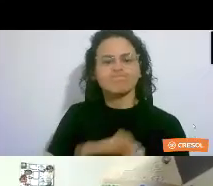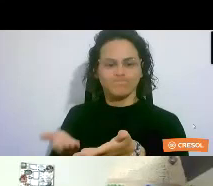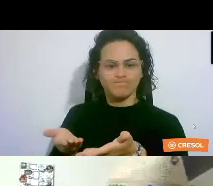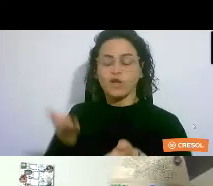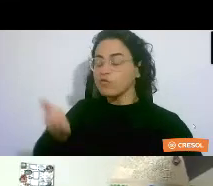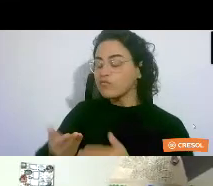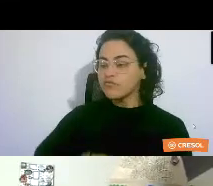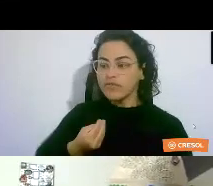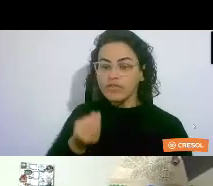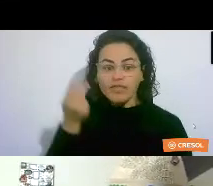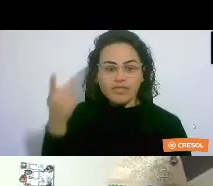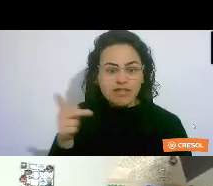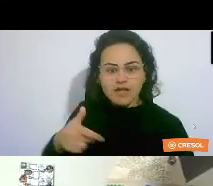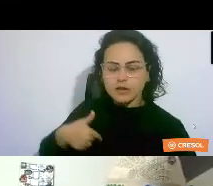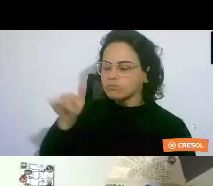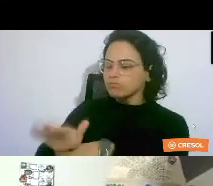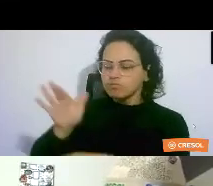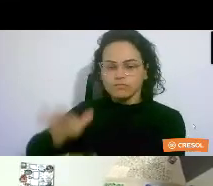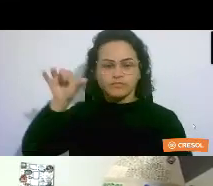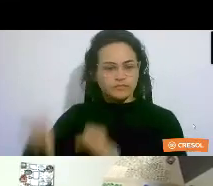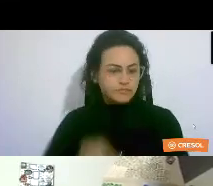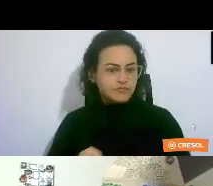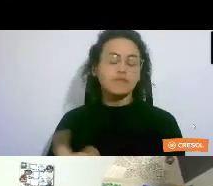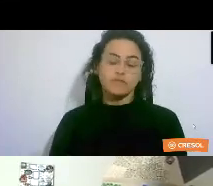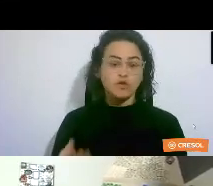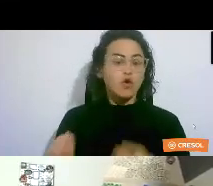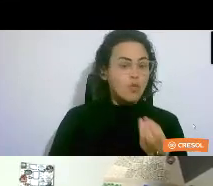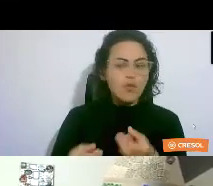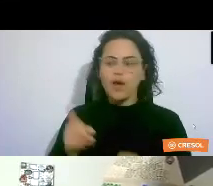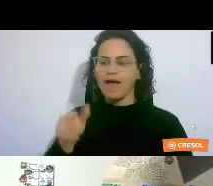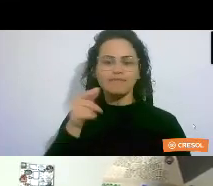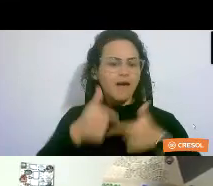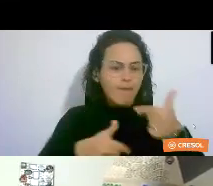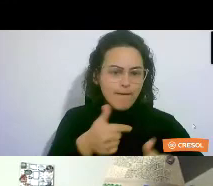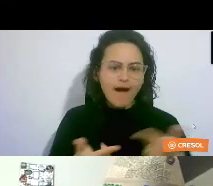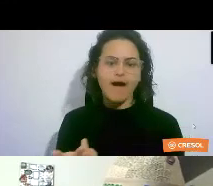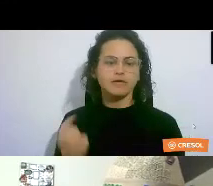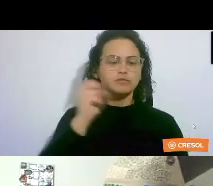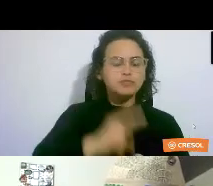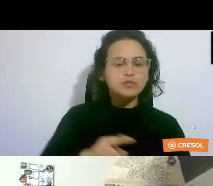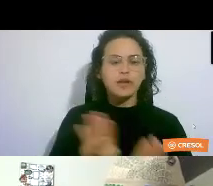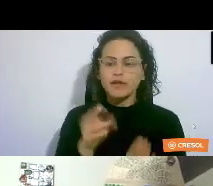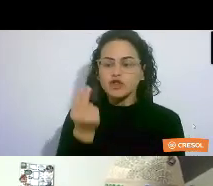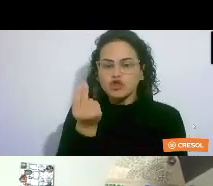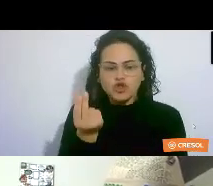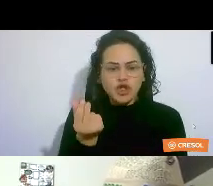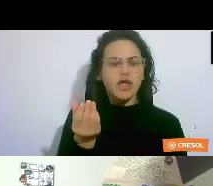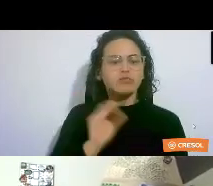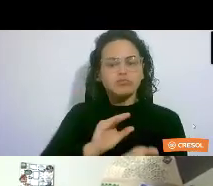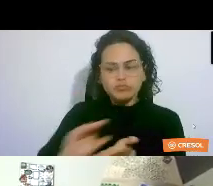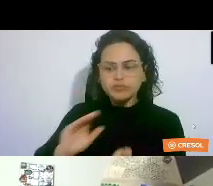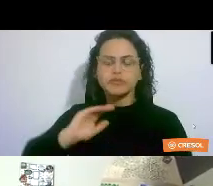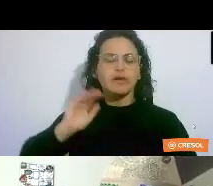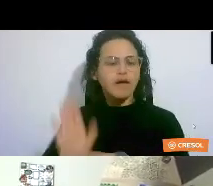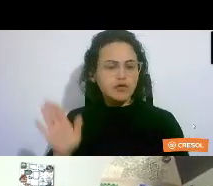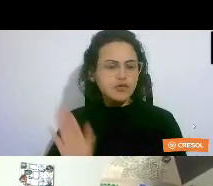oferecendo trabalho, doações em dinheiro, o nosso tempo, o nosso amor, o nosso carinho para com o nosso